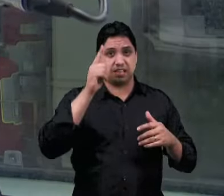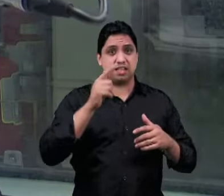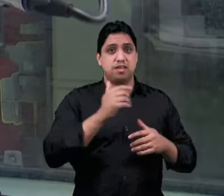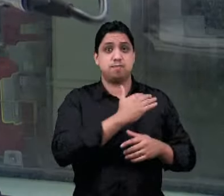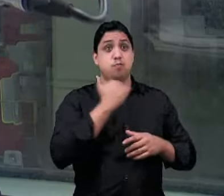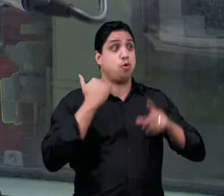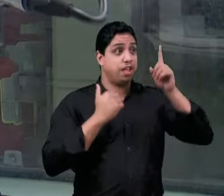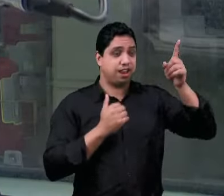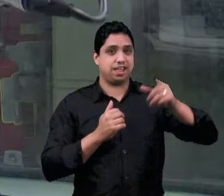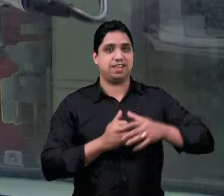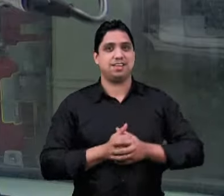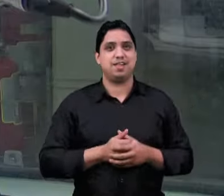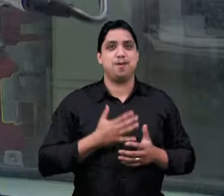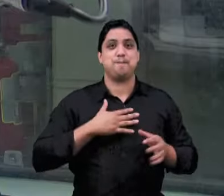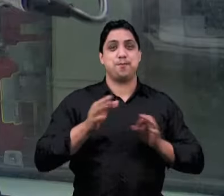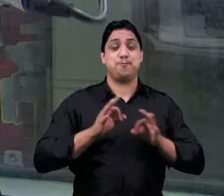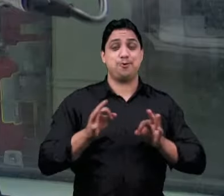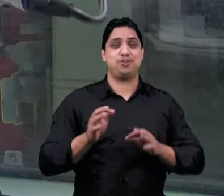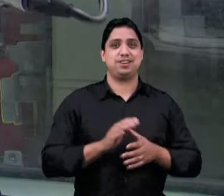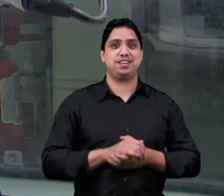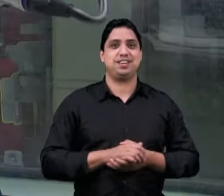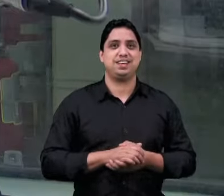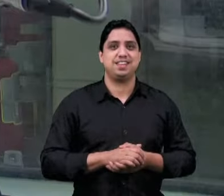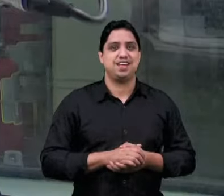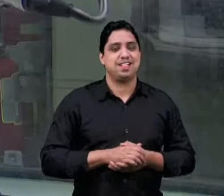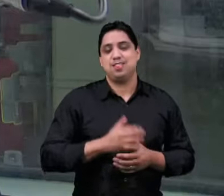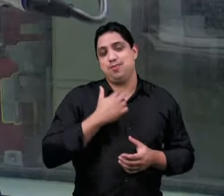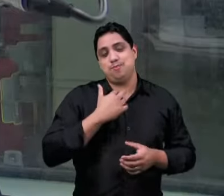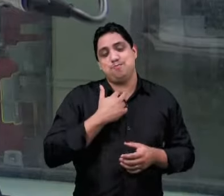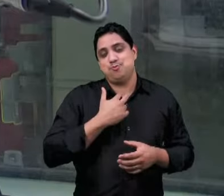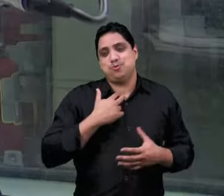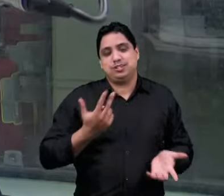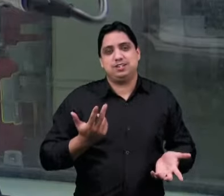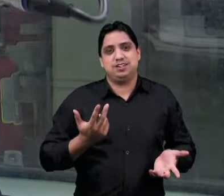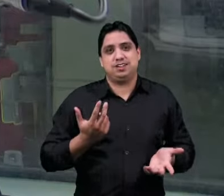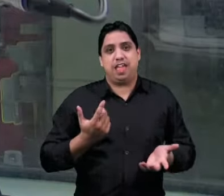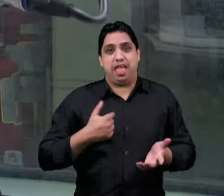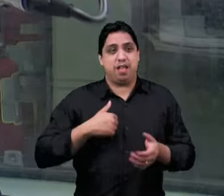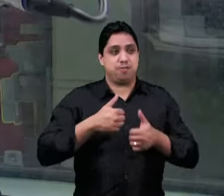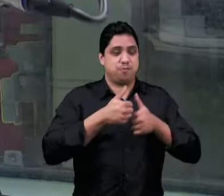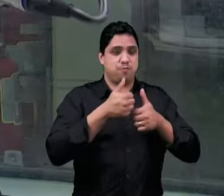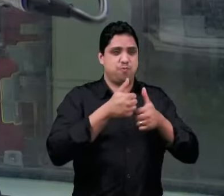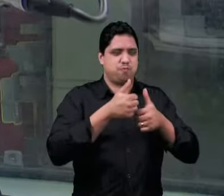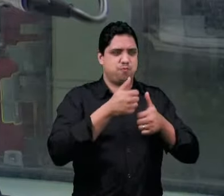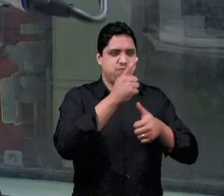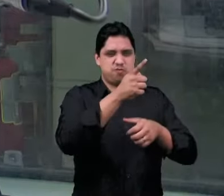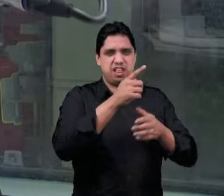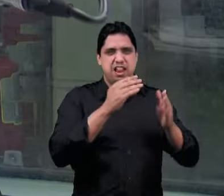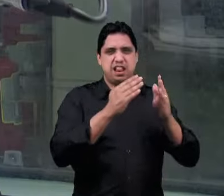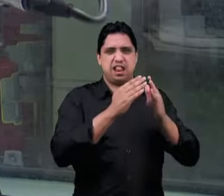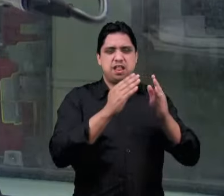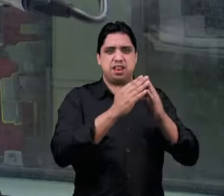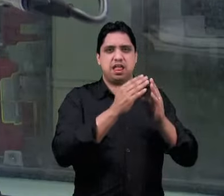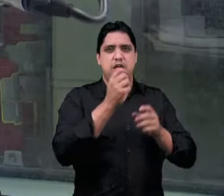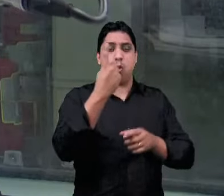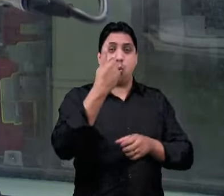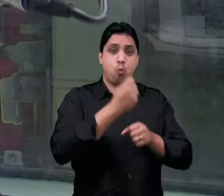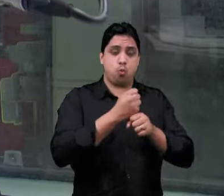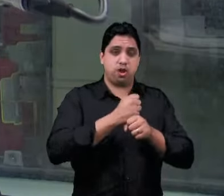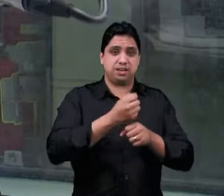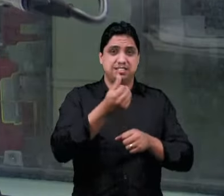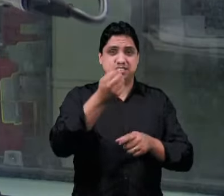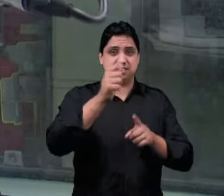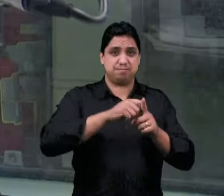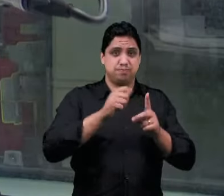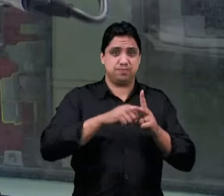lá. Meu projeto era esse. E isso não foi possível. Eu fiquei lá 1 ano e 6 meses. Daí eu